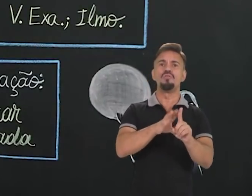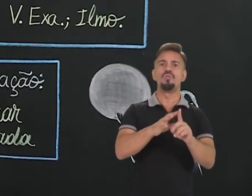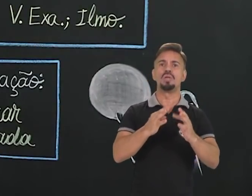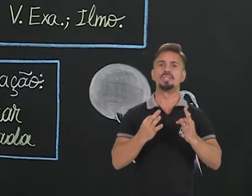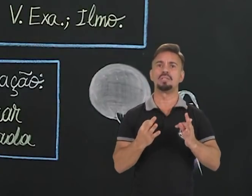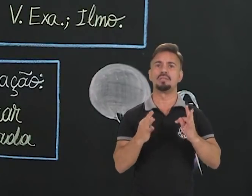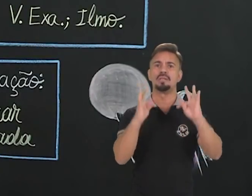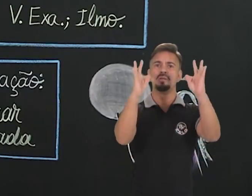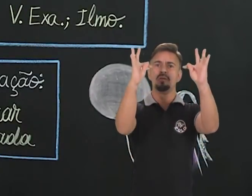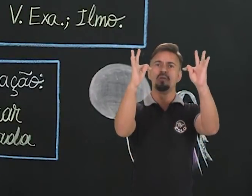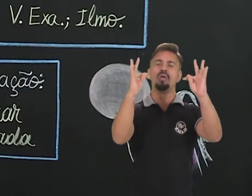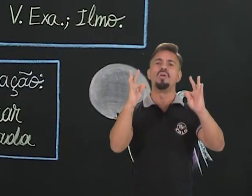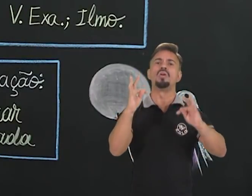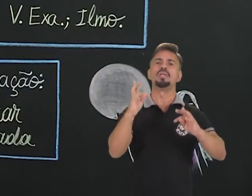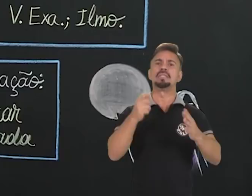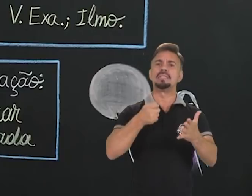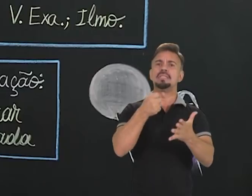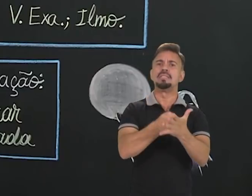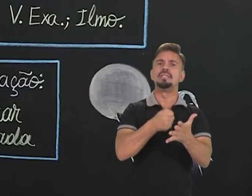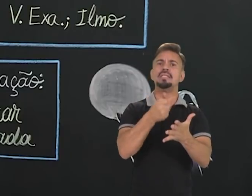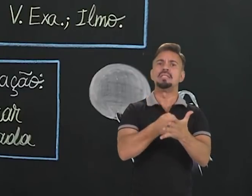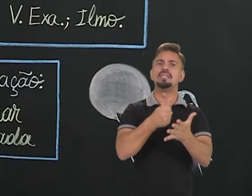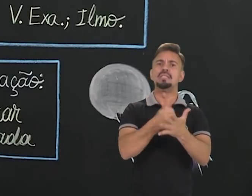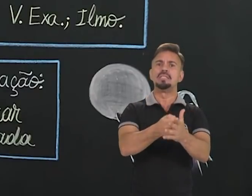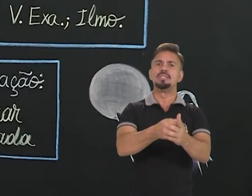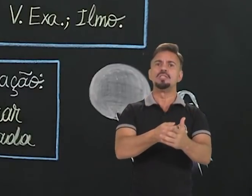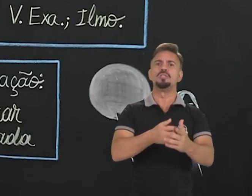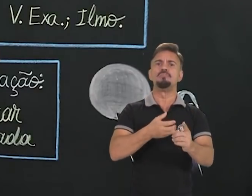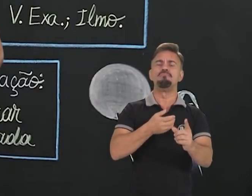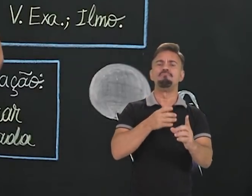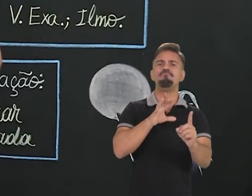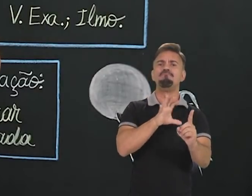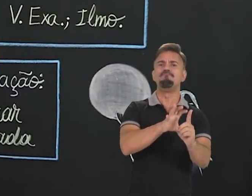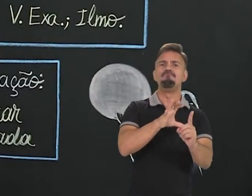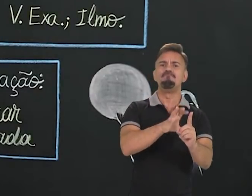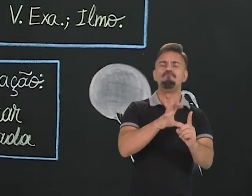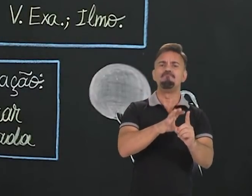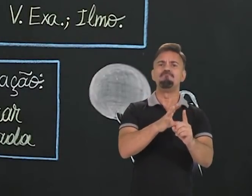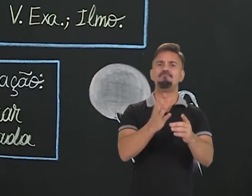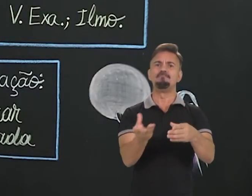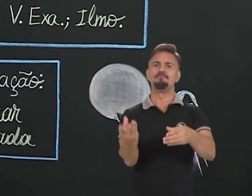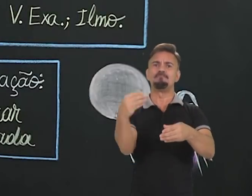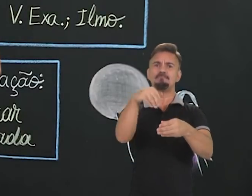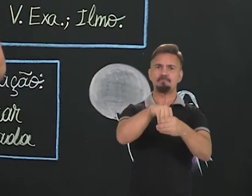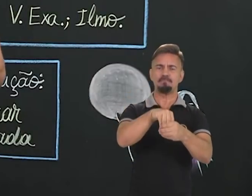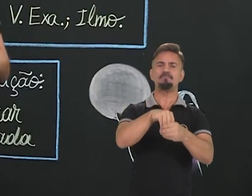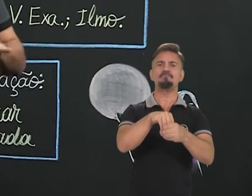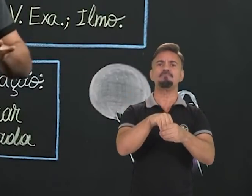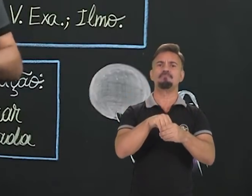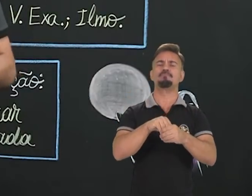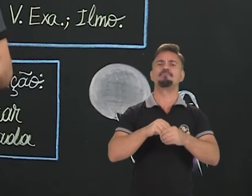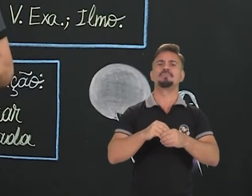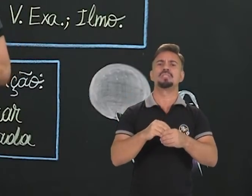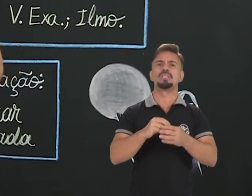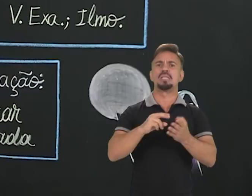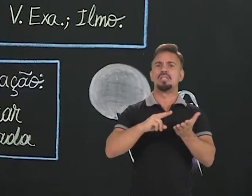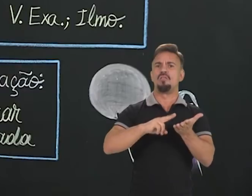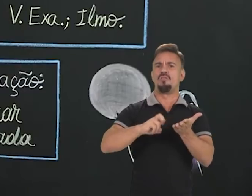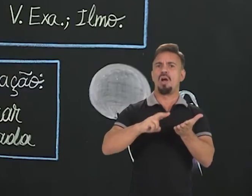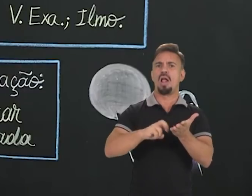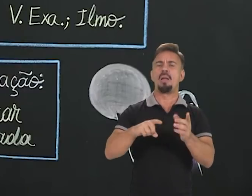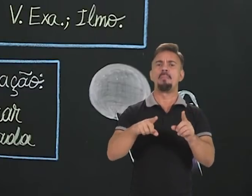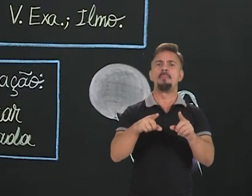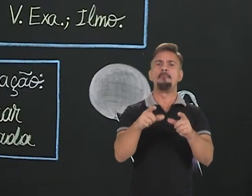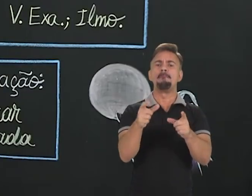mudanças tecnológicas que exigem e que impõem necessidade de a gente incluir no nosso vocabulário palavras às quais a